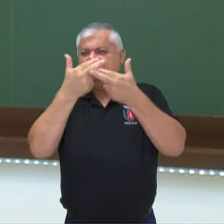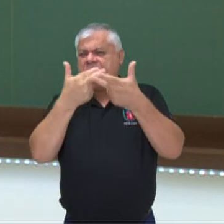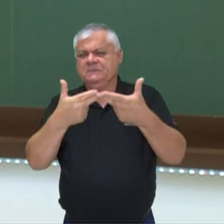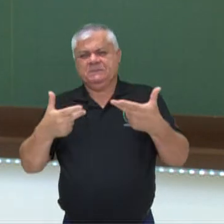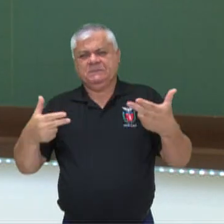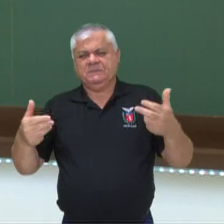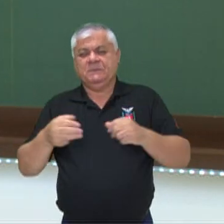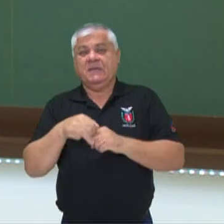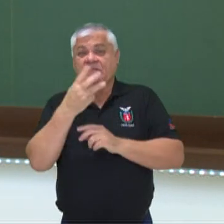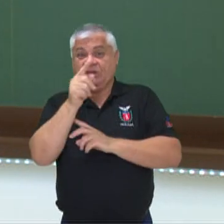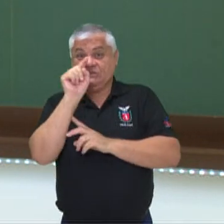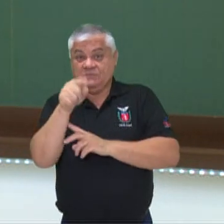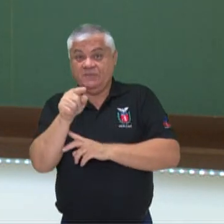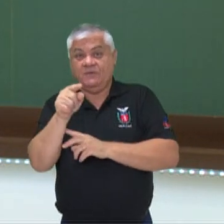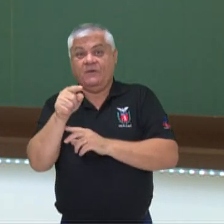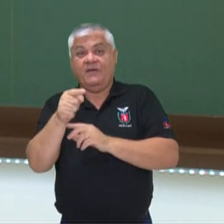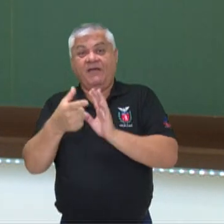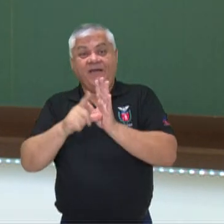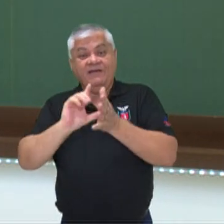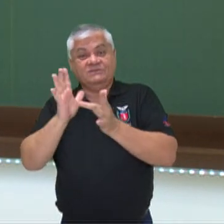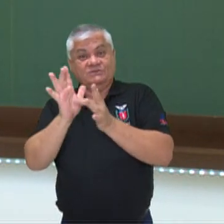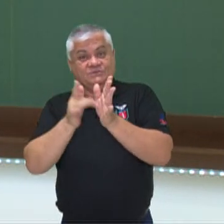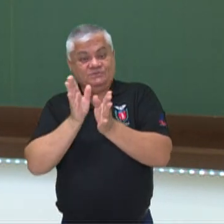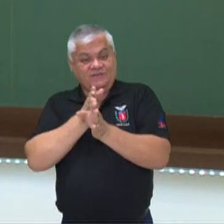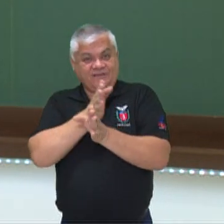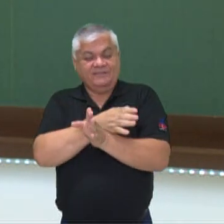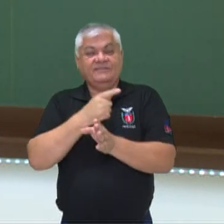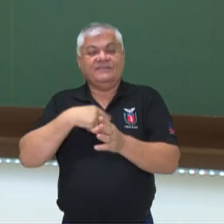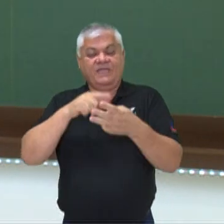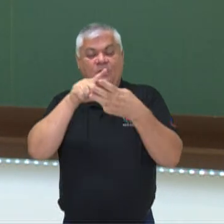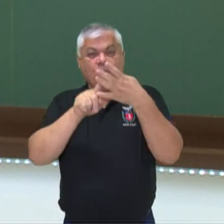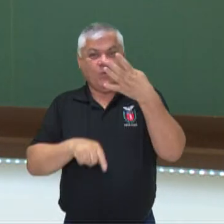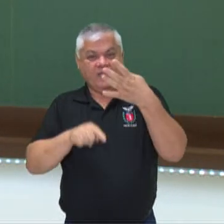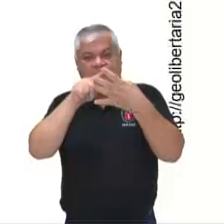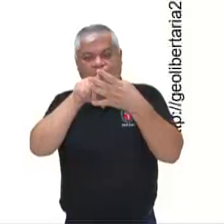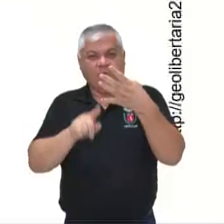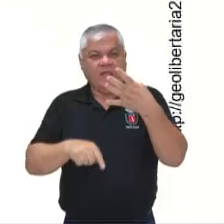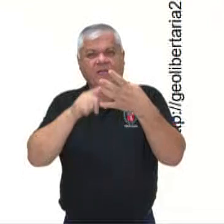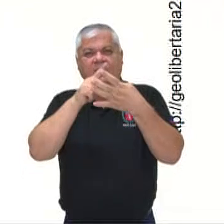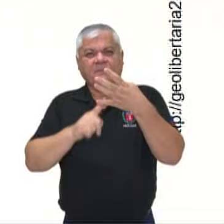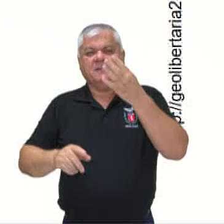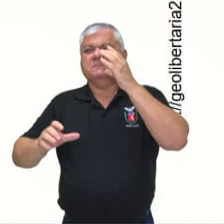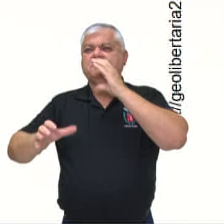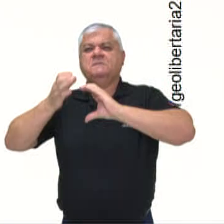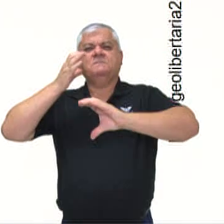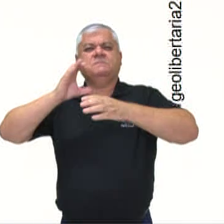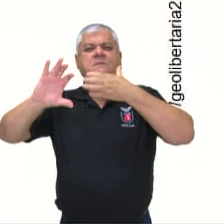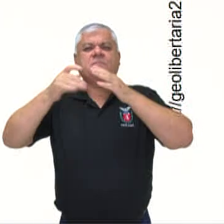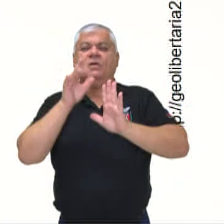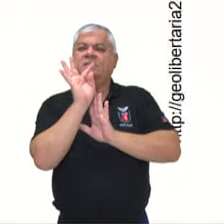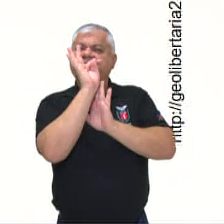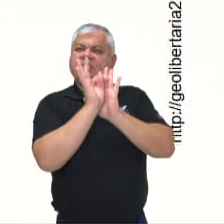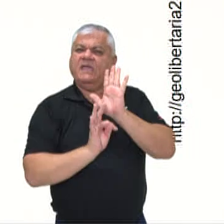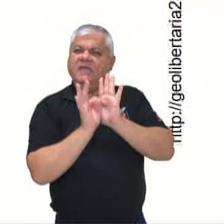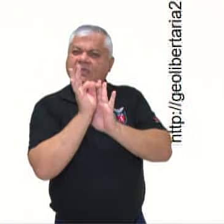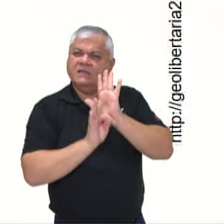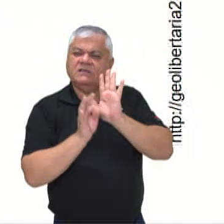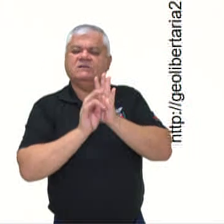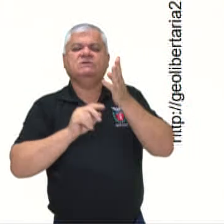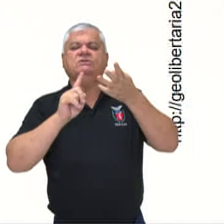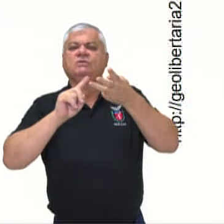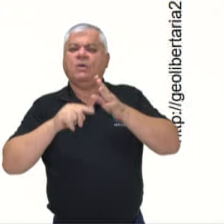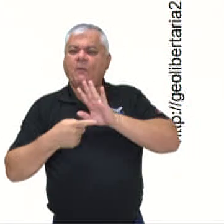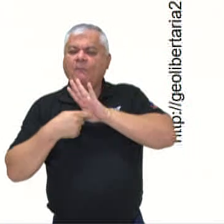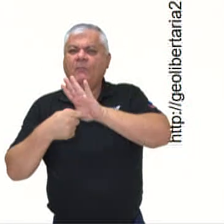3.000 a.C. E eles são 4 coleções de hinos, canções, textos ritualísticos revelados aos